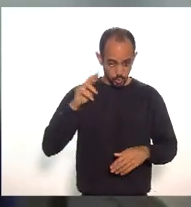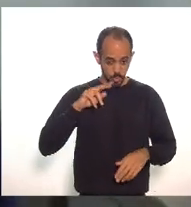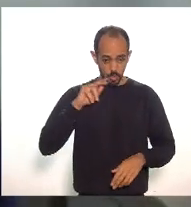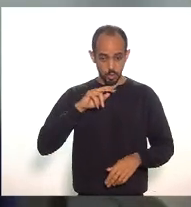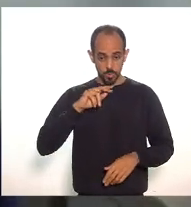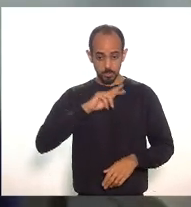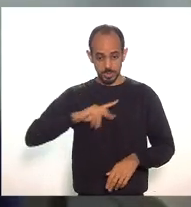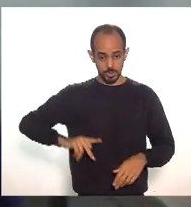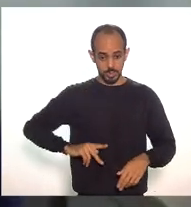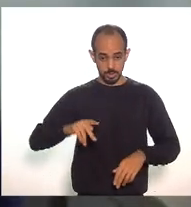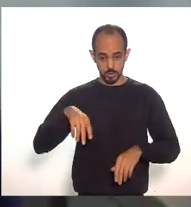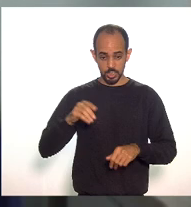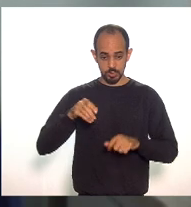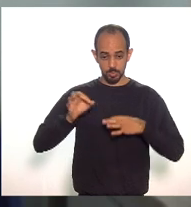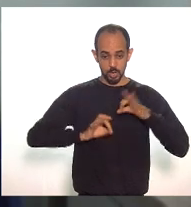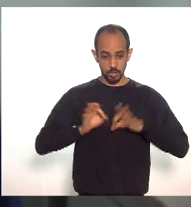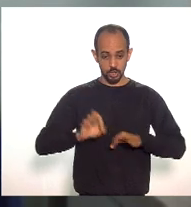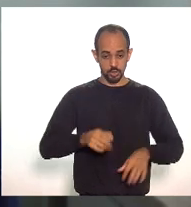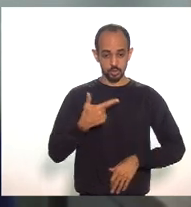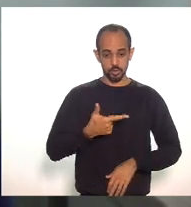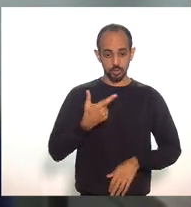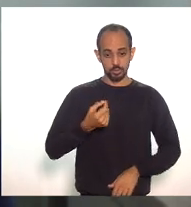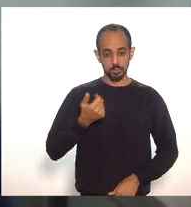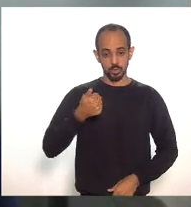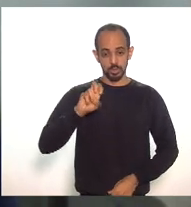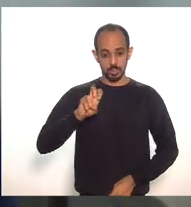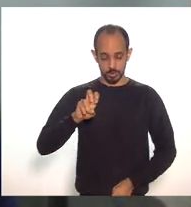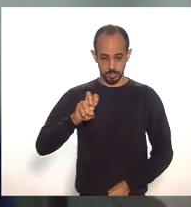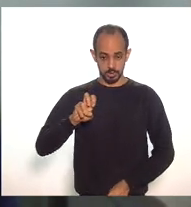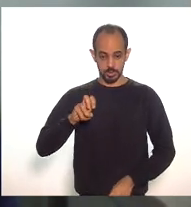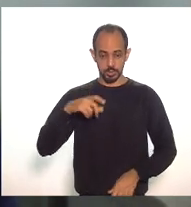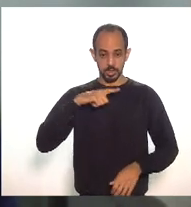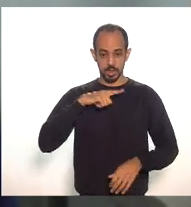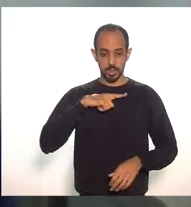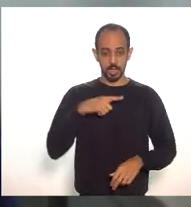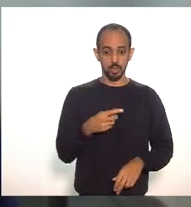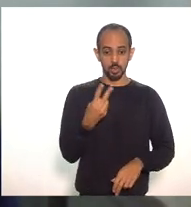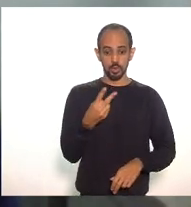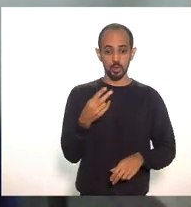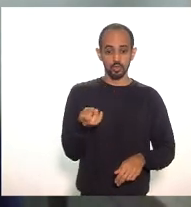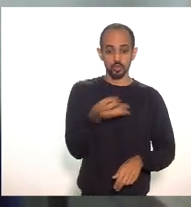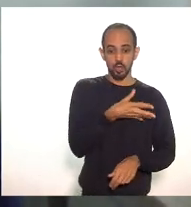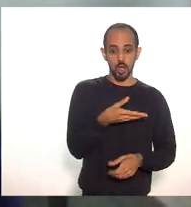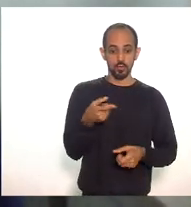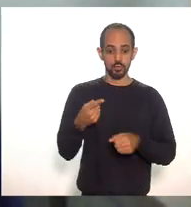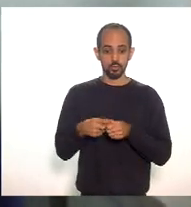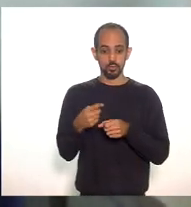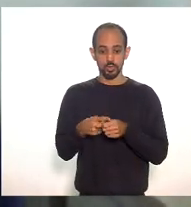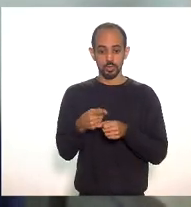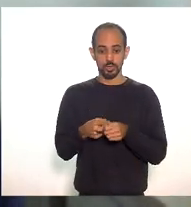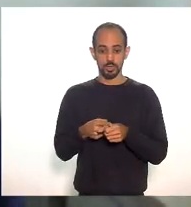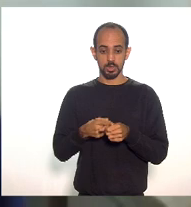é de 2015 e ele inclui dois novos municípios